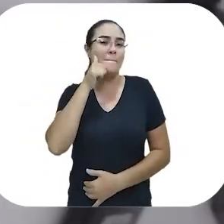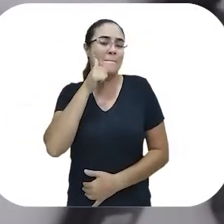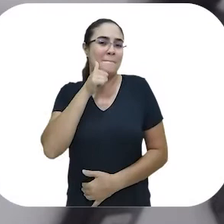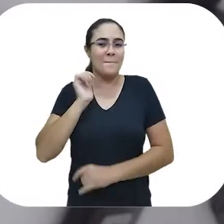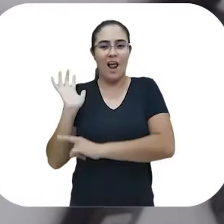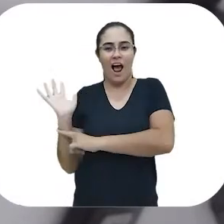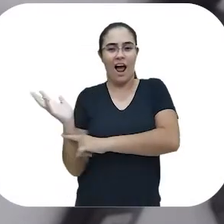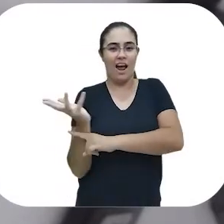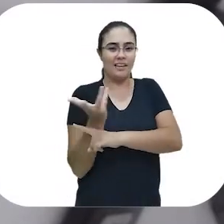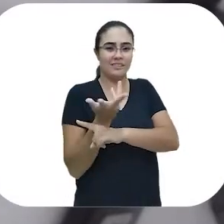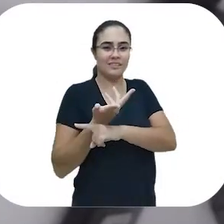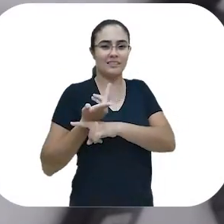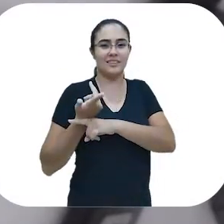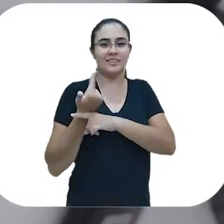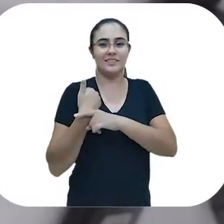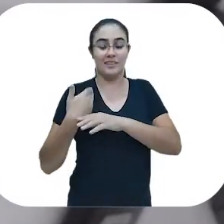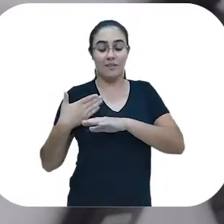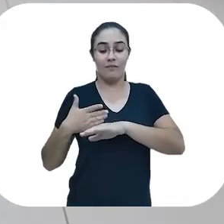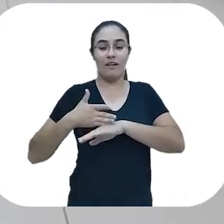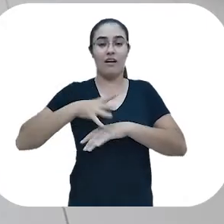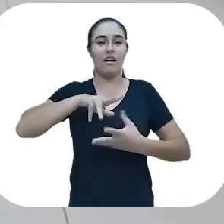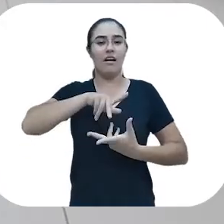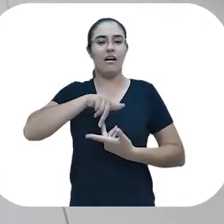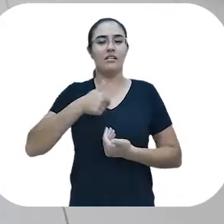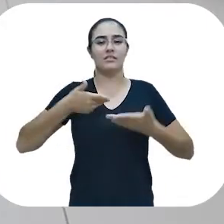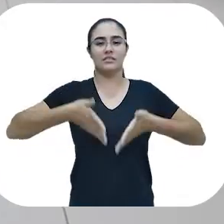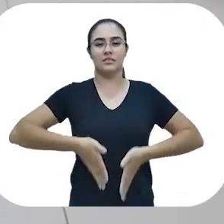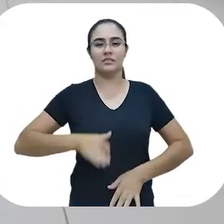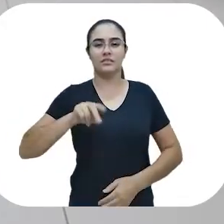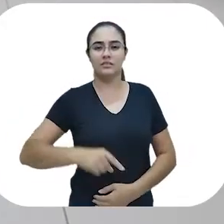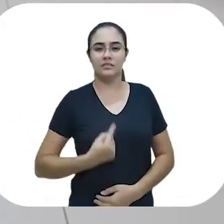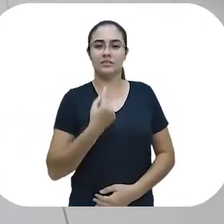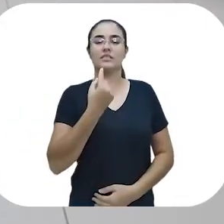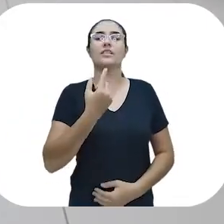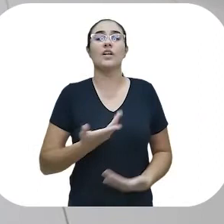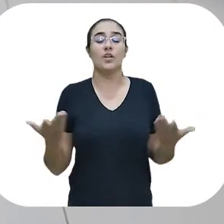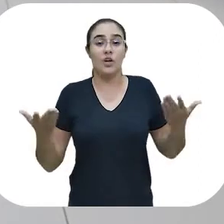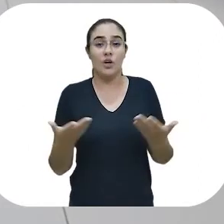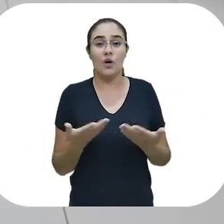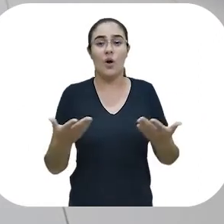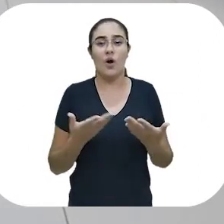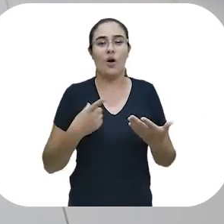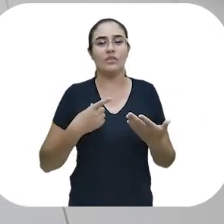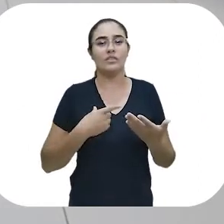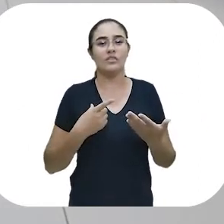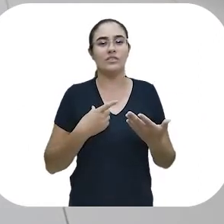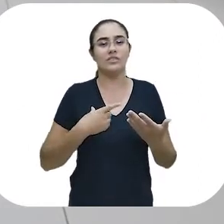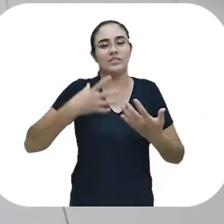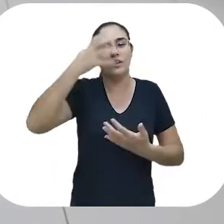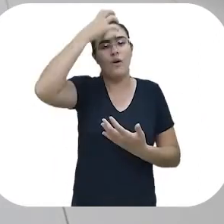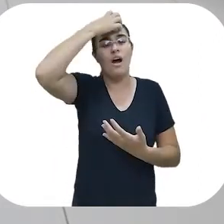que chegou a esse mundo em desatino, mas também em luz, em verso e pluma. Sou rainha raiz que